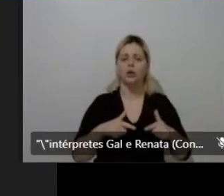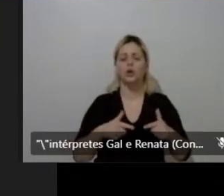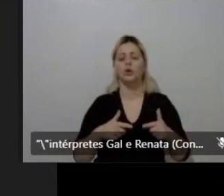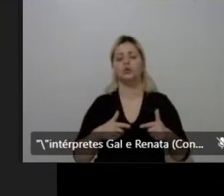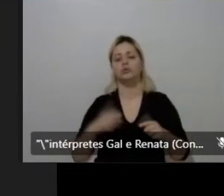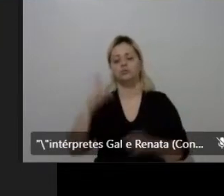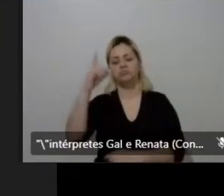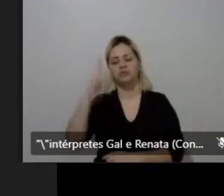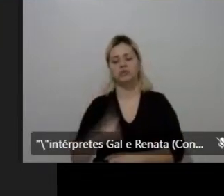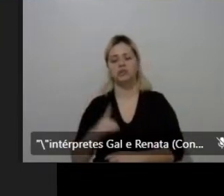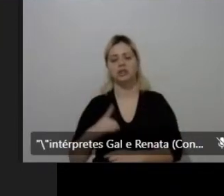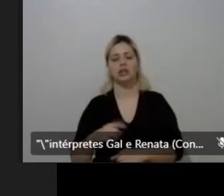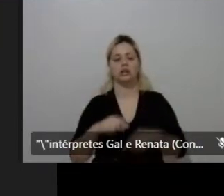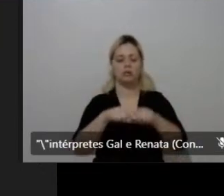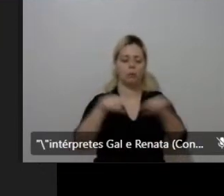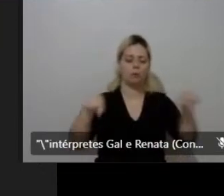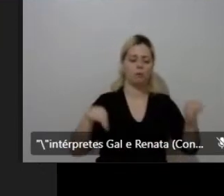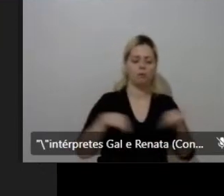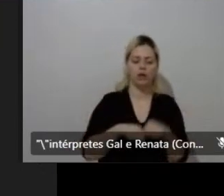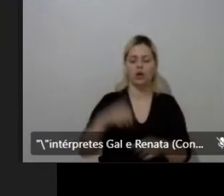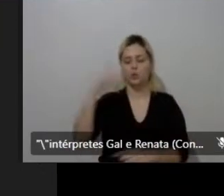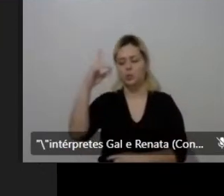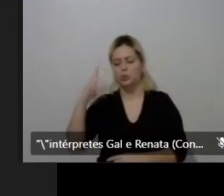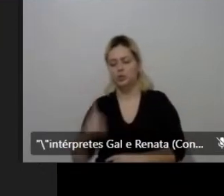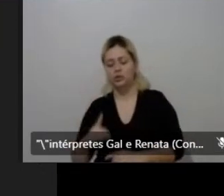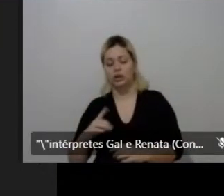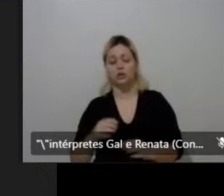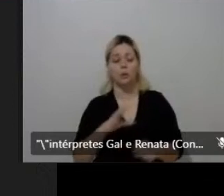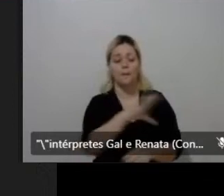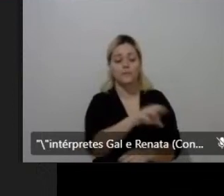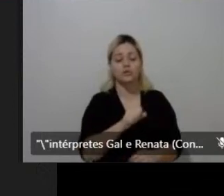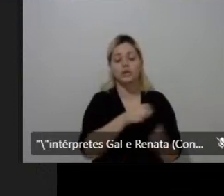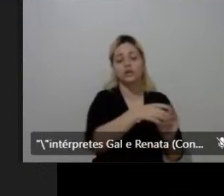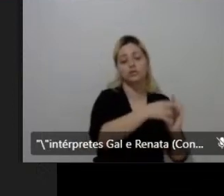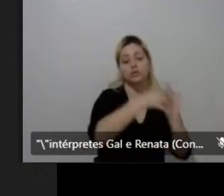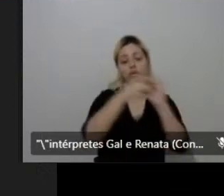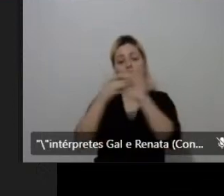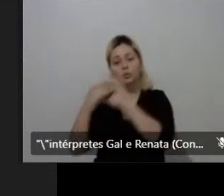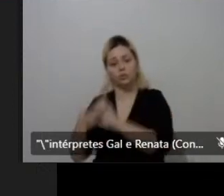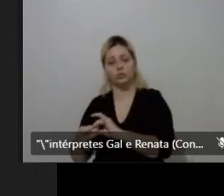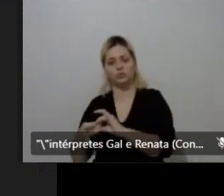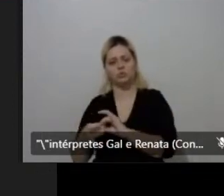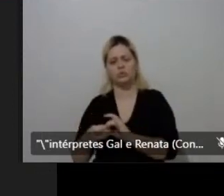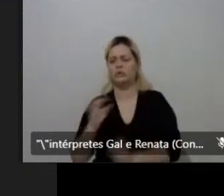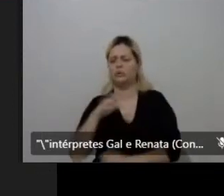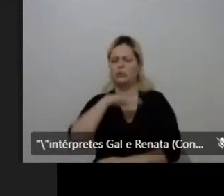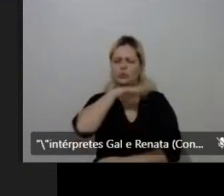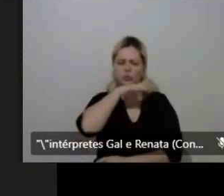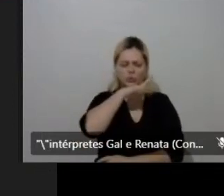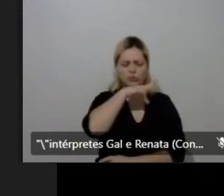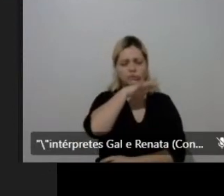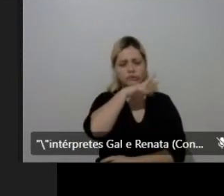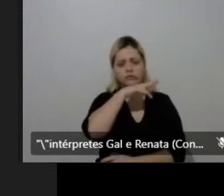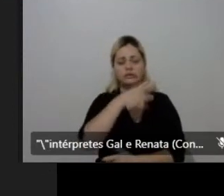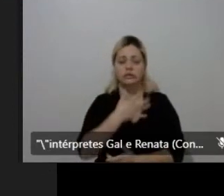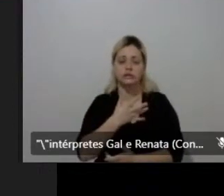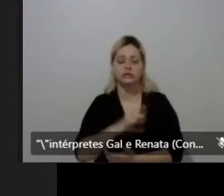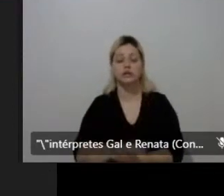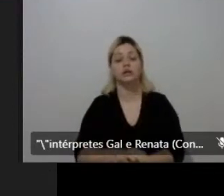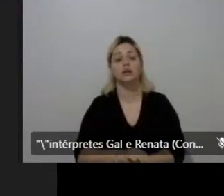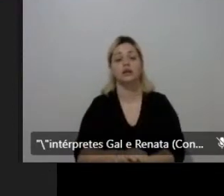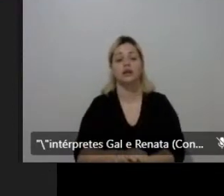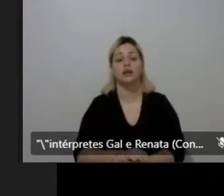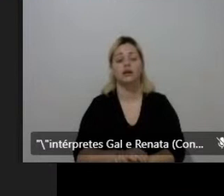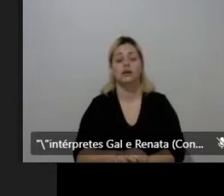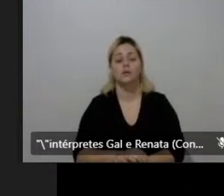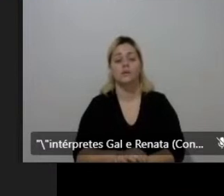estão buscando, nesse contexto extremamente perverso que vivemos, a partir